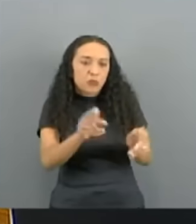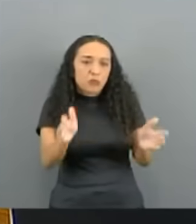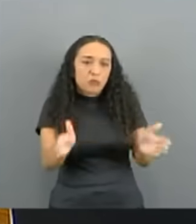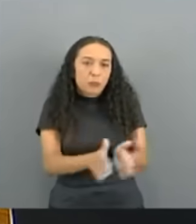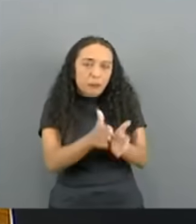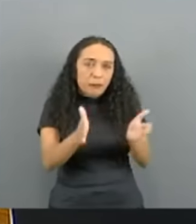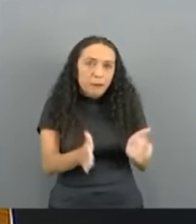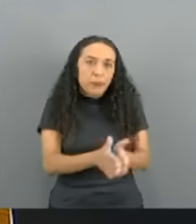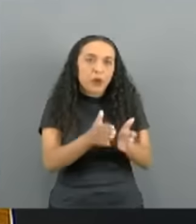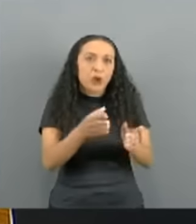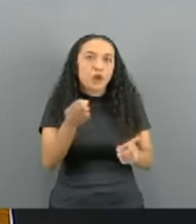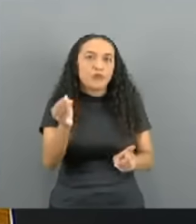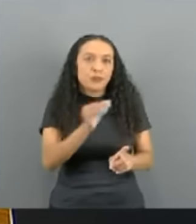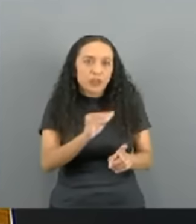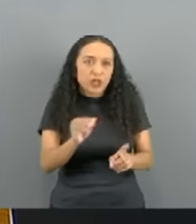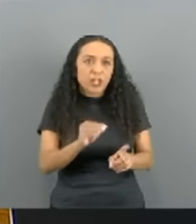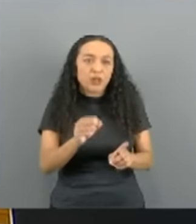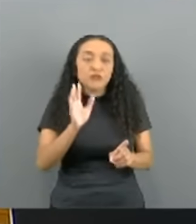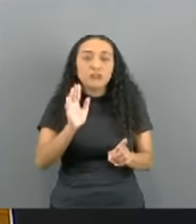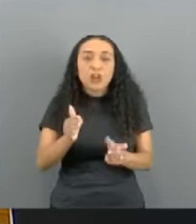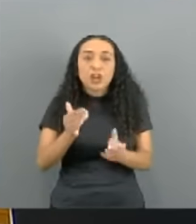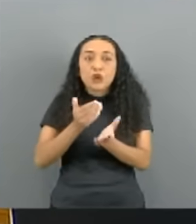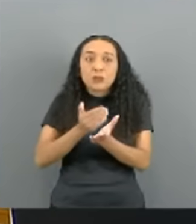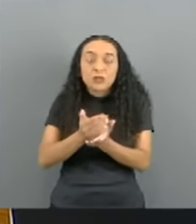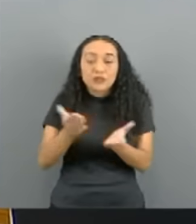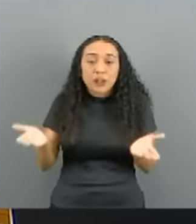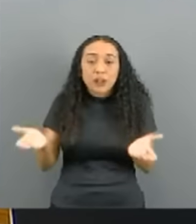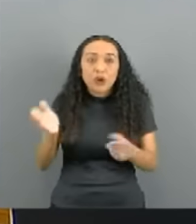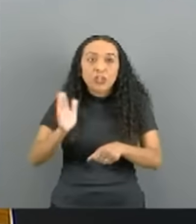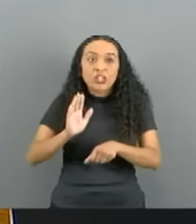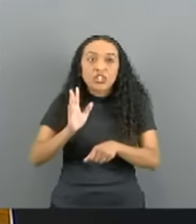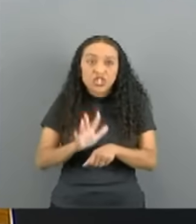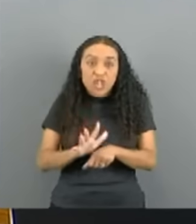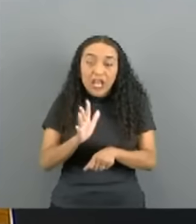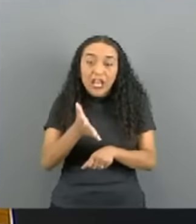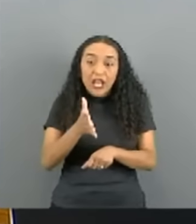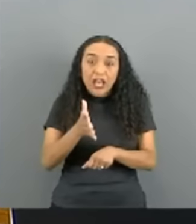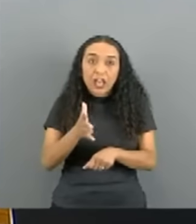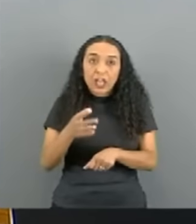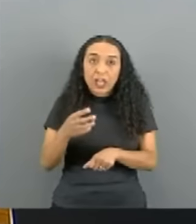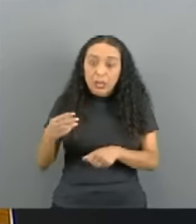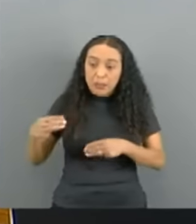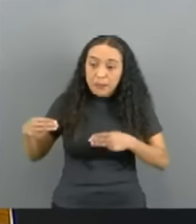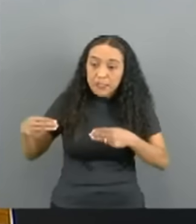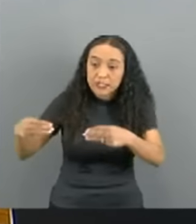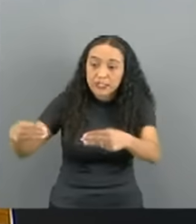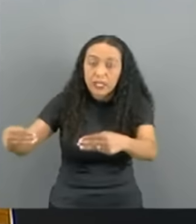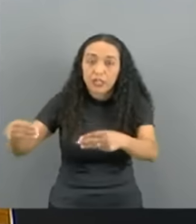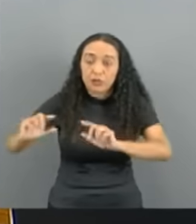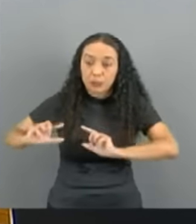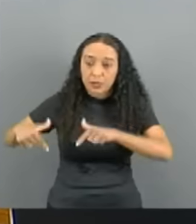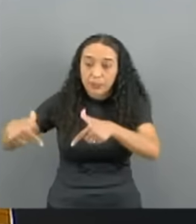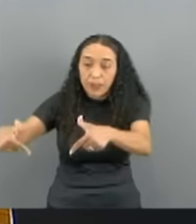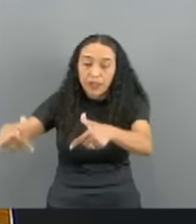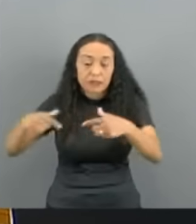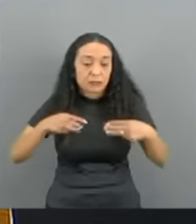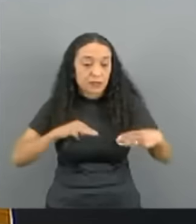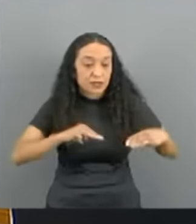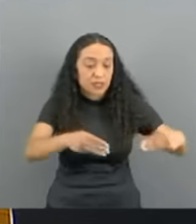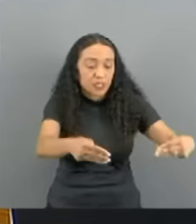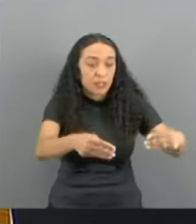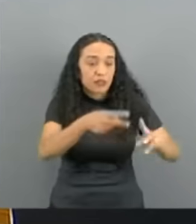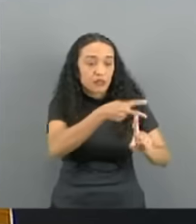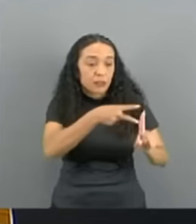favorecidos, já começava desde já a juntar dois ministérios, o do Trabalho e da Previdência Social, e deixar